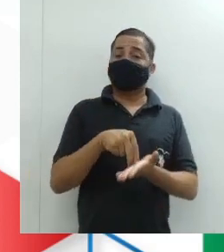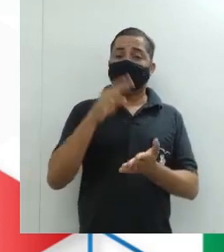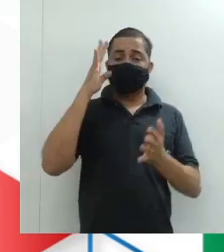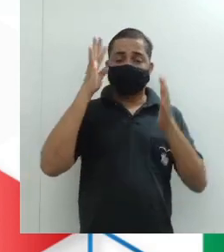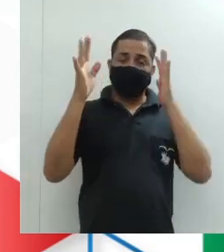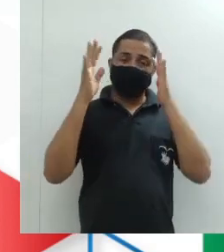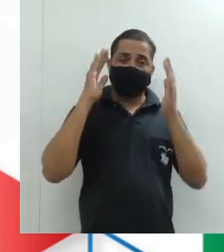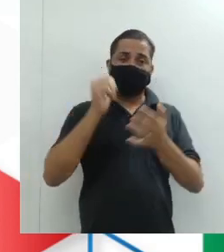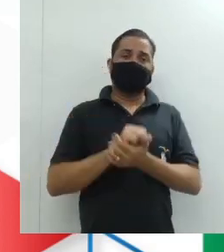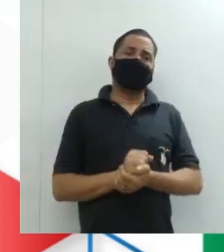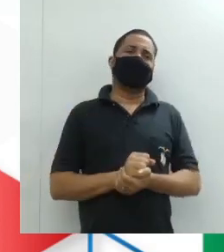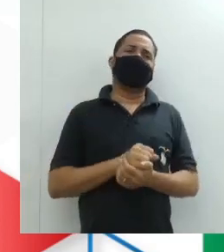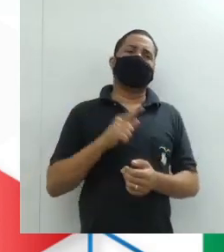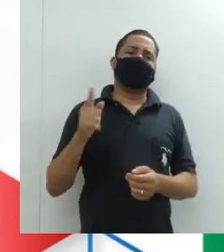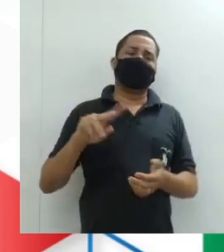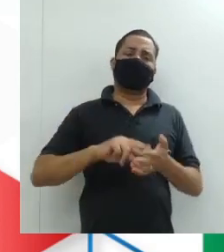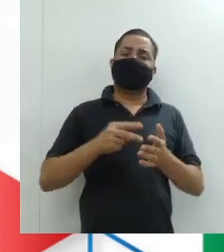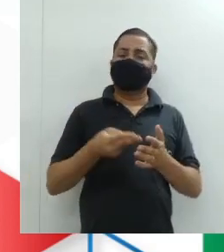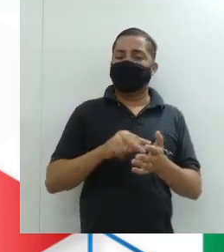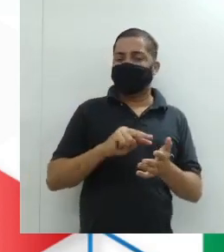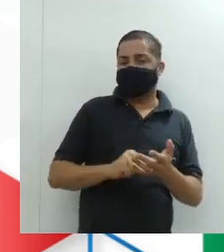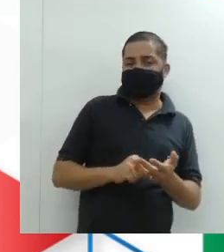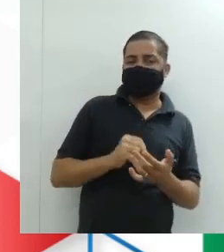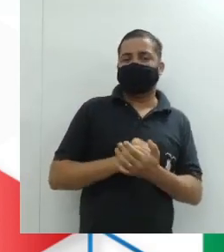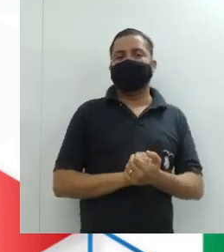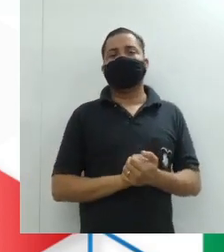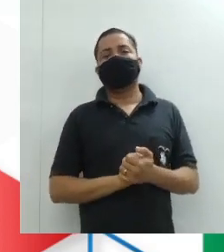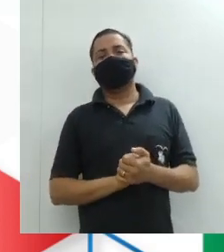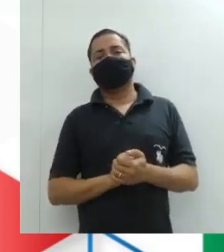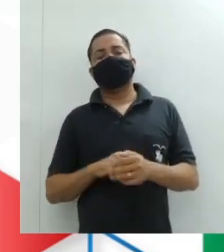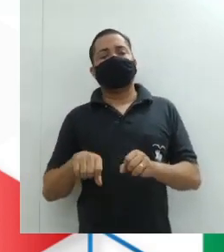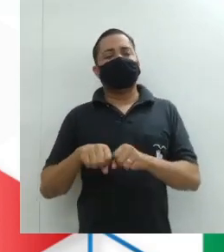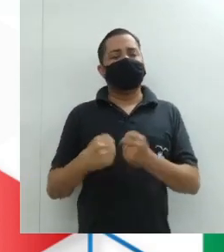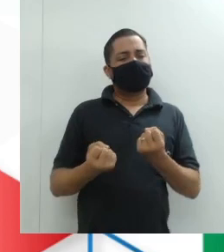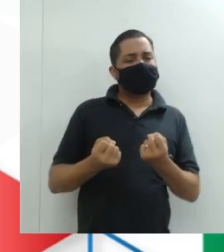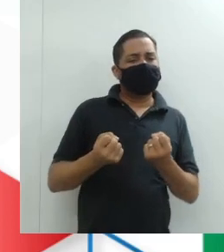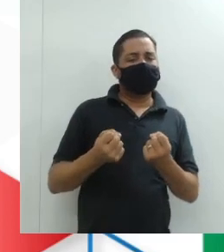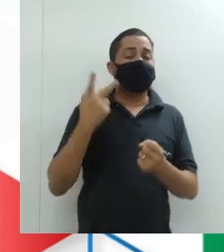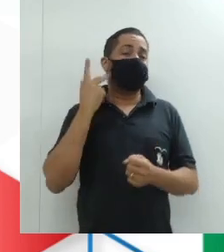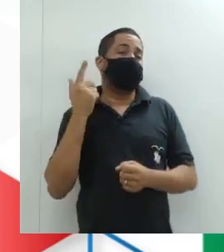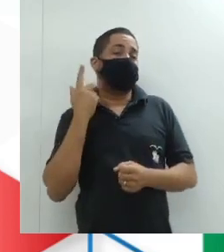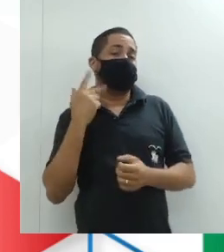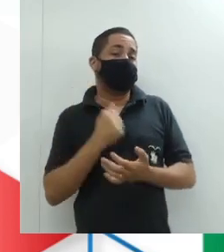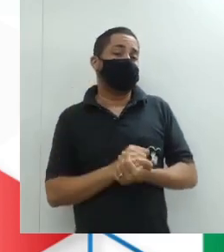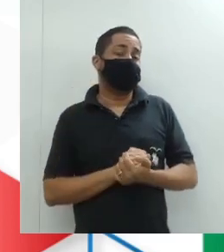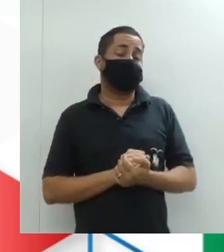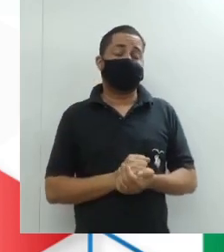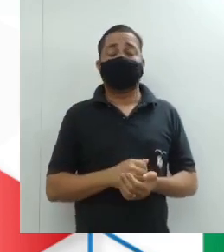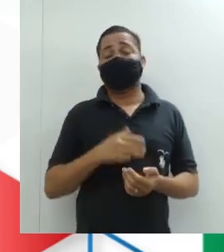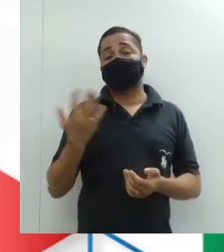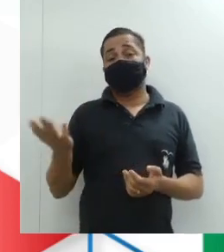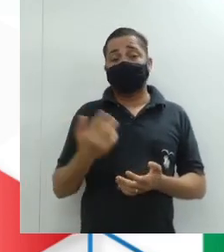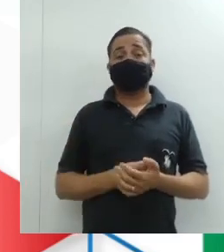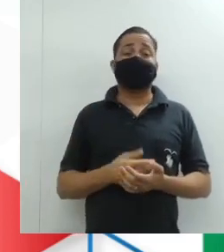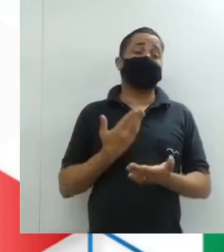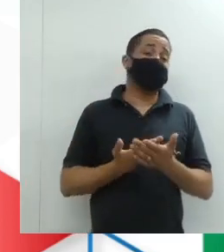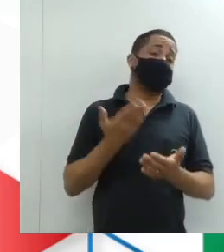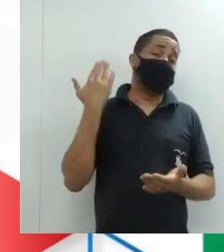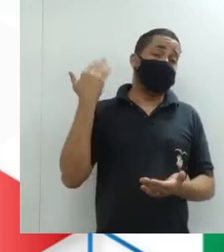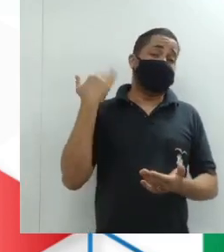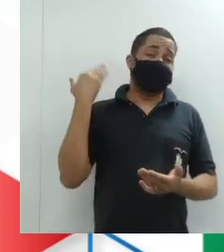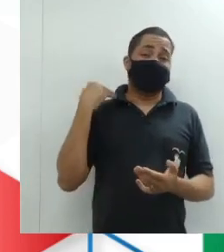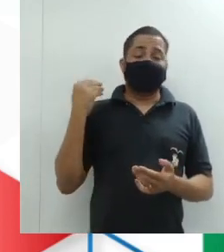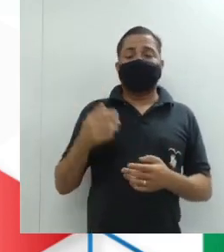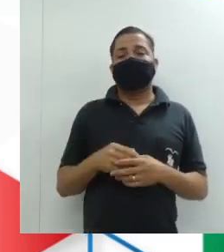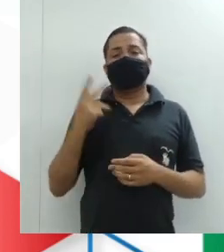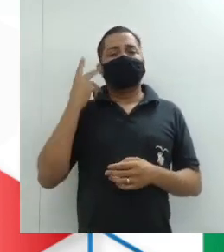que significa, acima de tudo, romper com o senso comum. O senso comum, na aula passada, falei a vocês